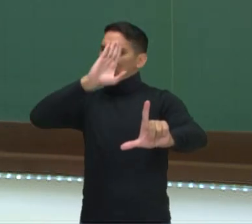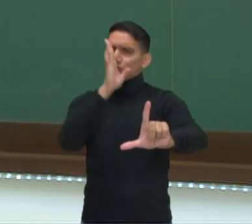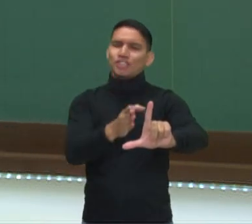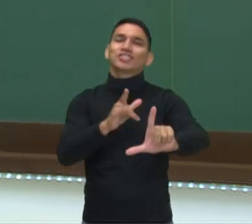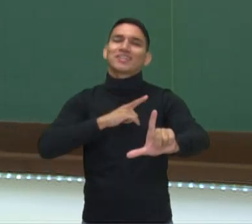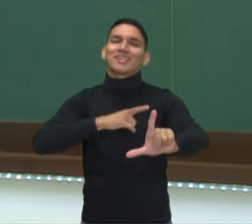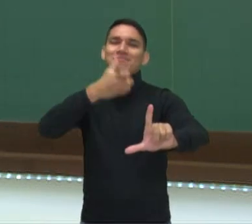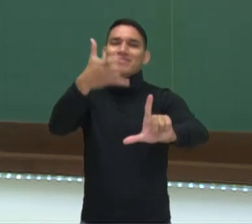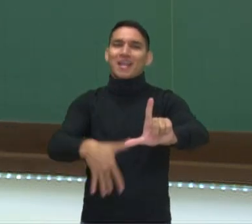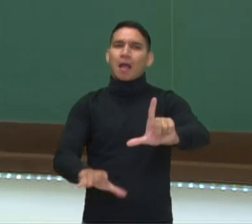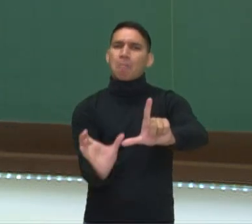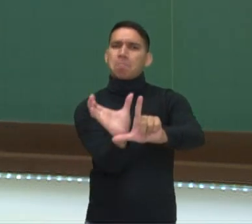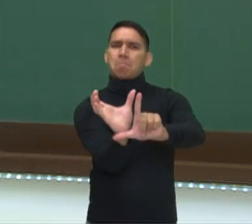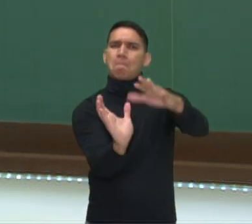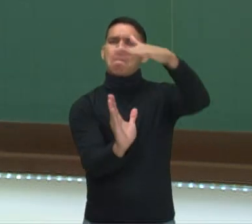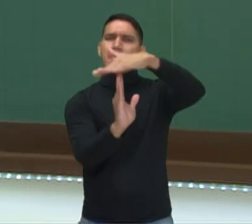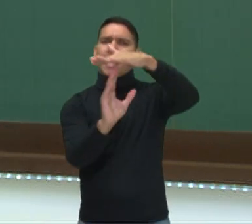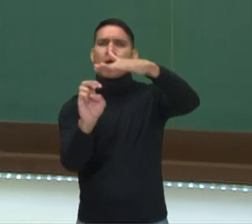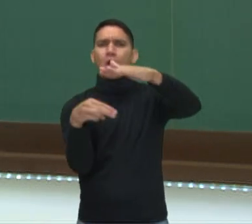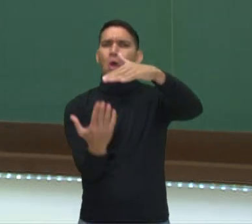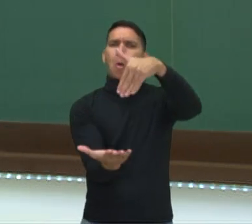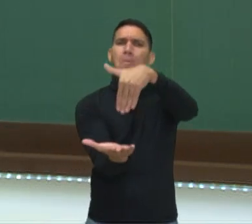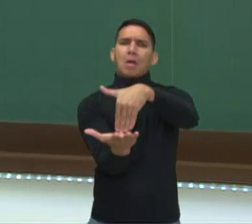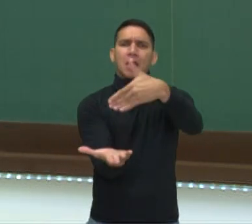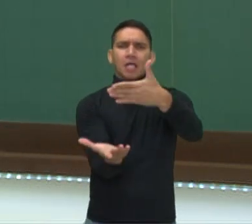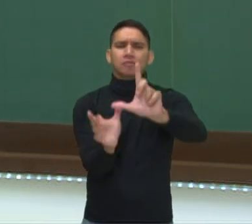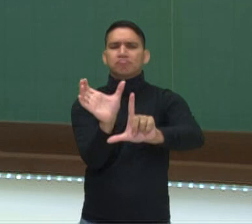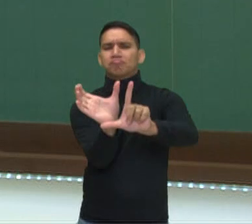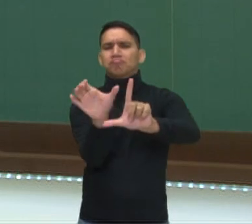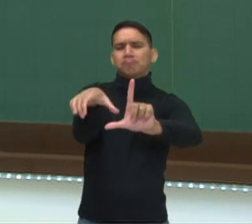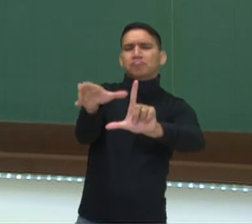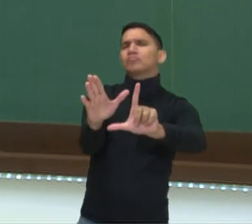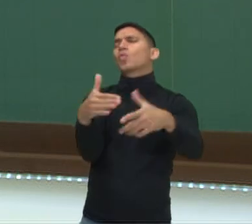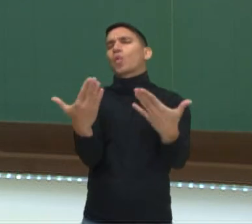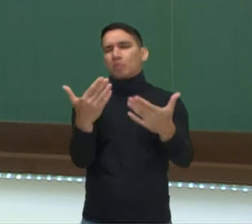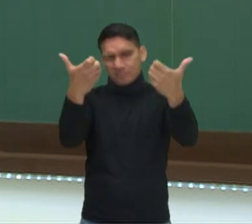tem valor de máximo ou de mínimo. Já vamos falar mais sobre isso.